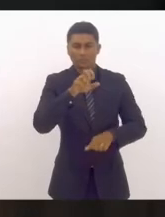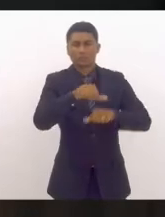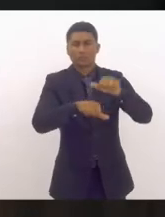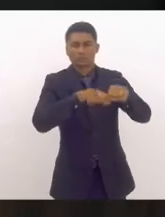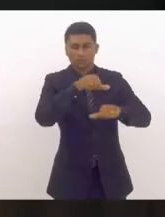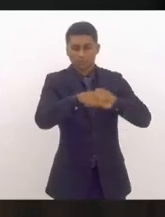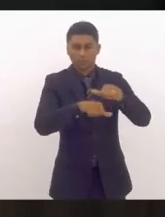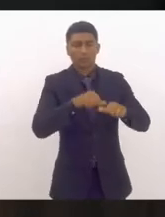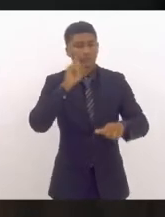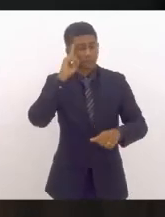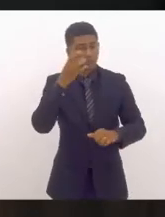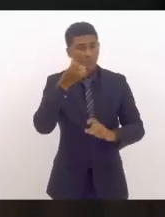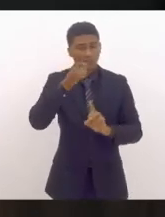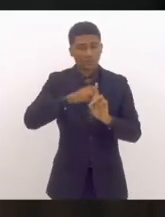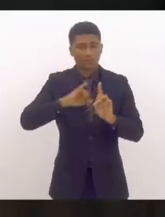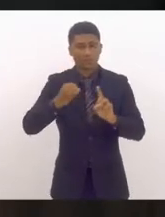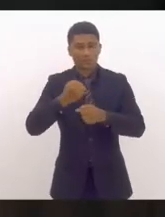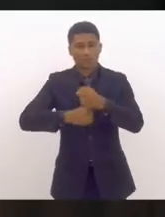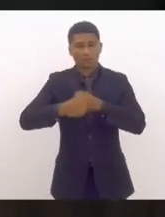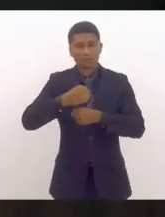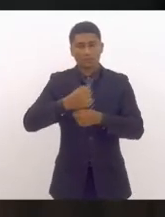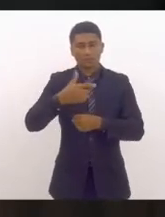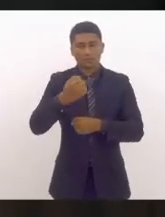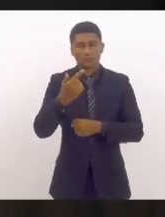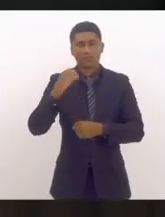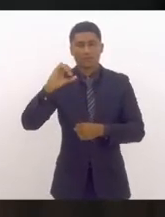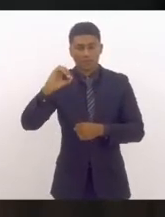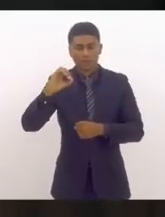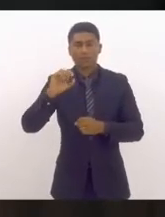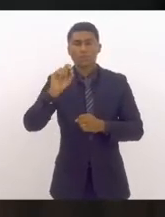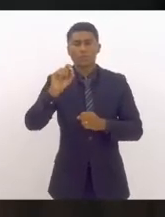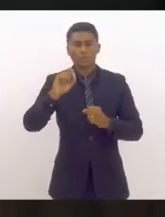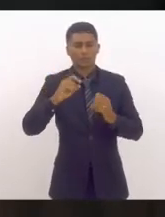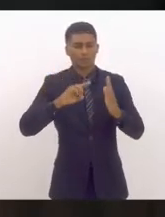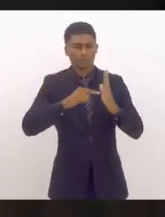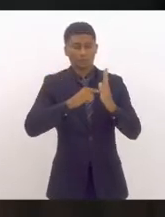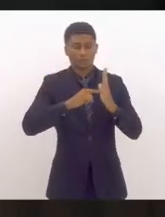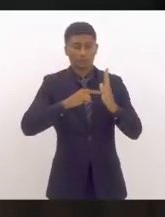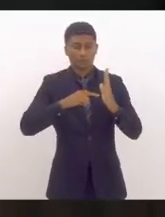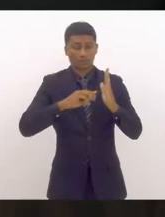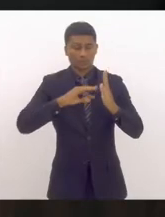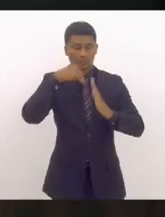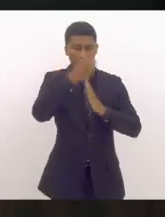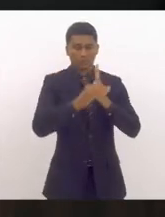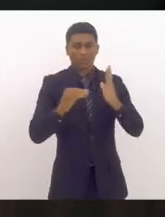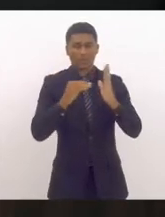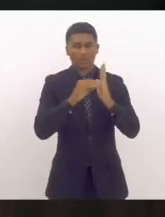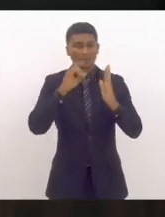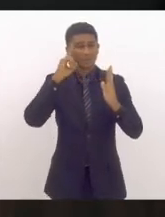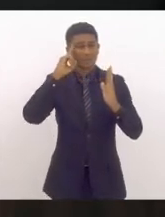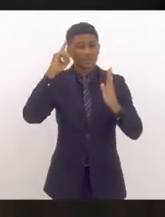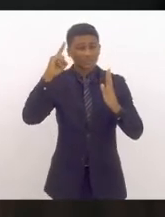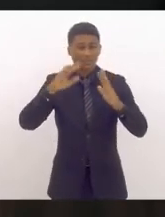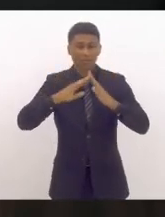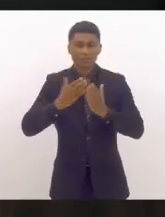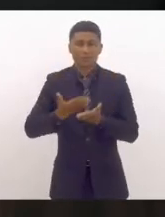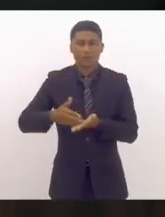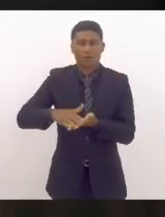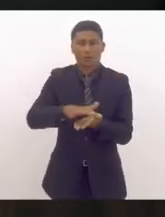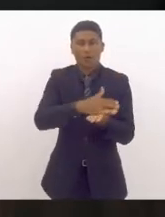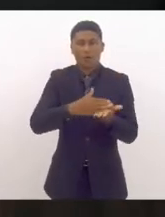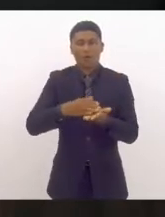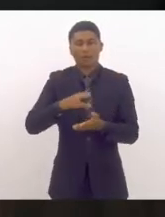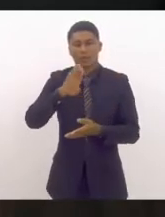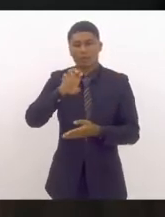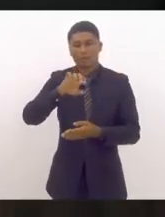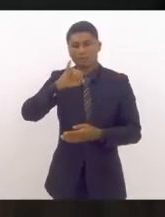5.645, de 6 de janeiro de 2010, para incluir no calendário oficial do Estado, 8 de janeiro, o Dia Estadual do Grêmio Recreativo Escola de Samba Beija-Flor de Nilópolis, a ser